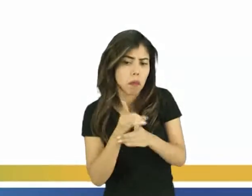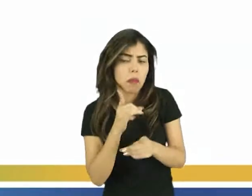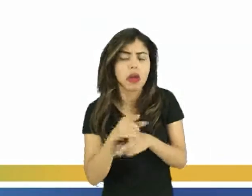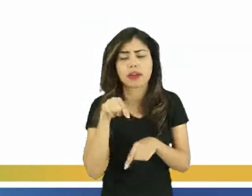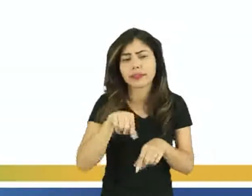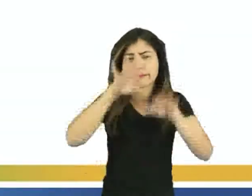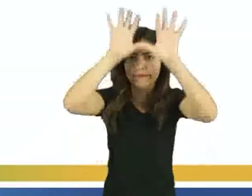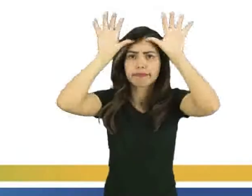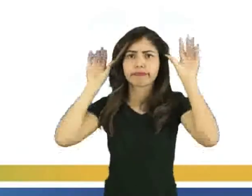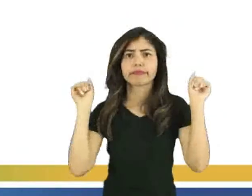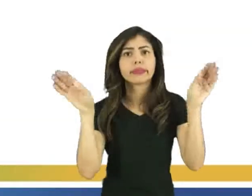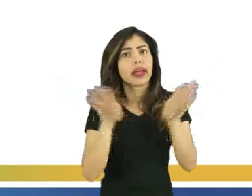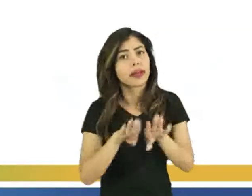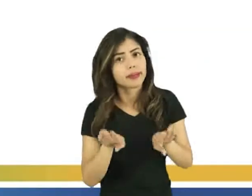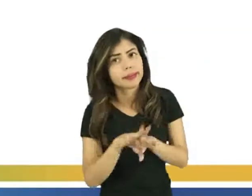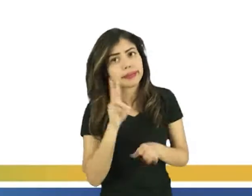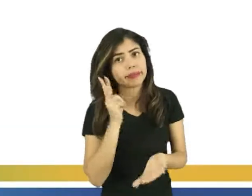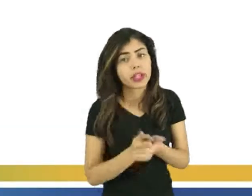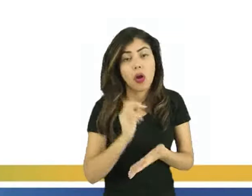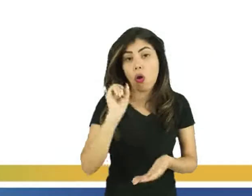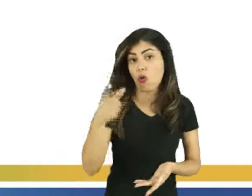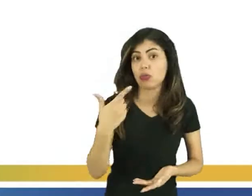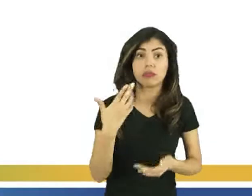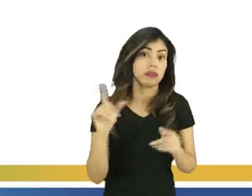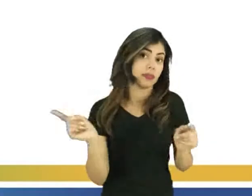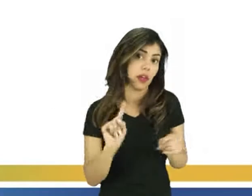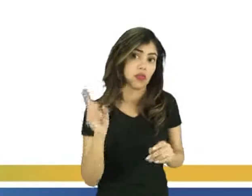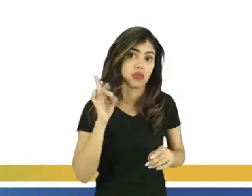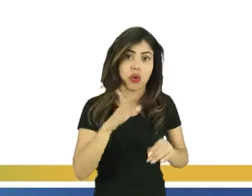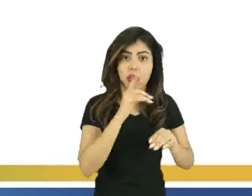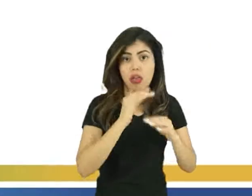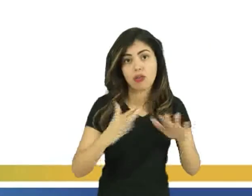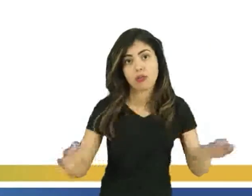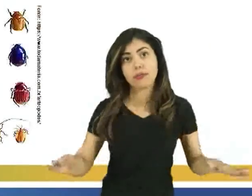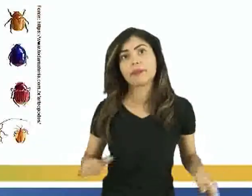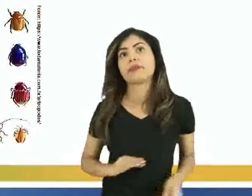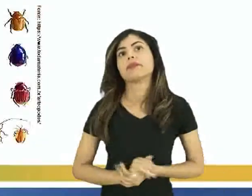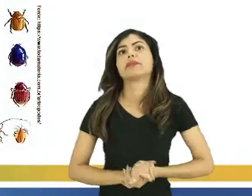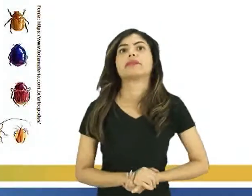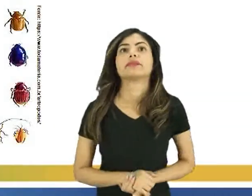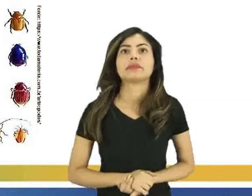Acre mesmo. E outros não, somente na água marinha.